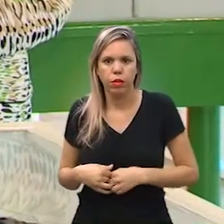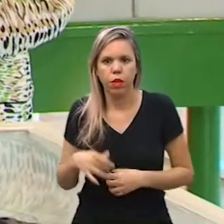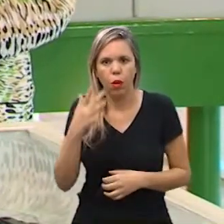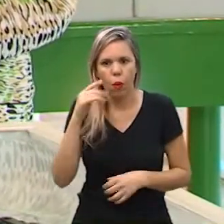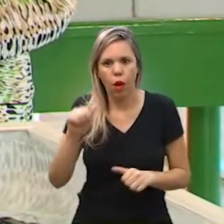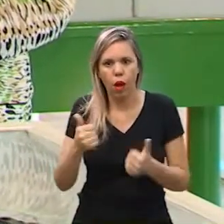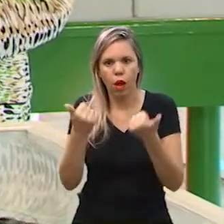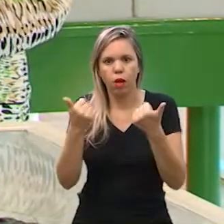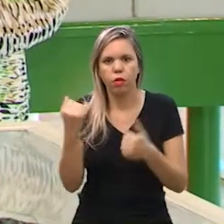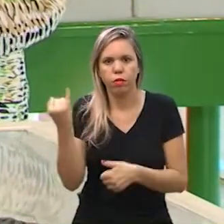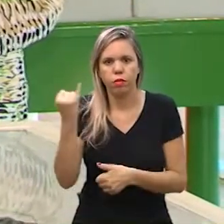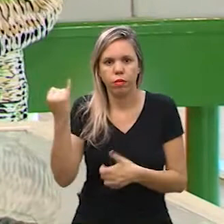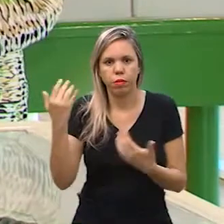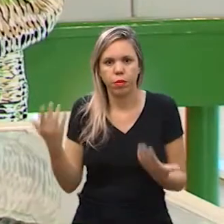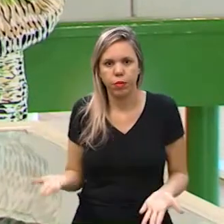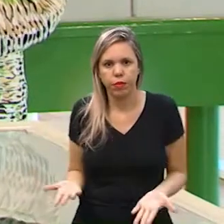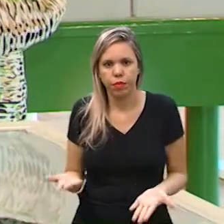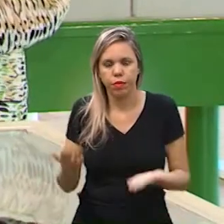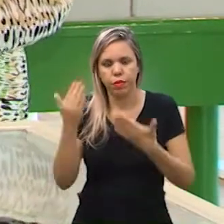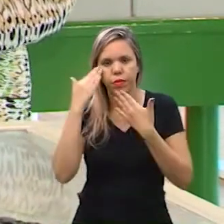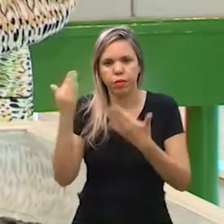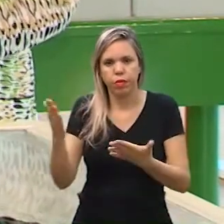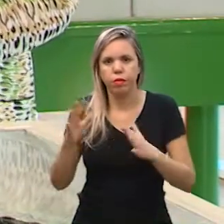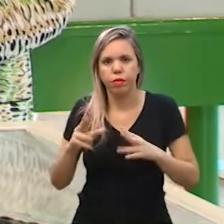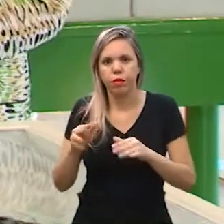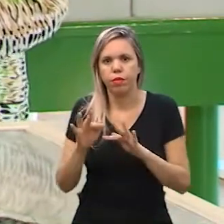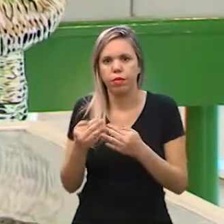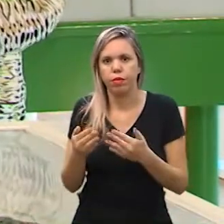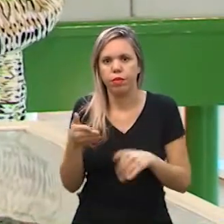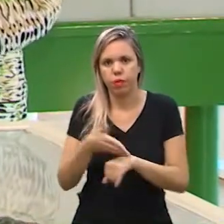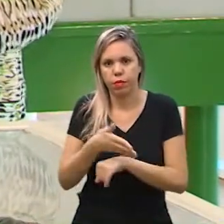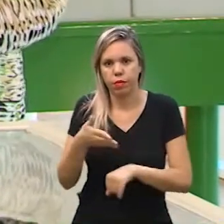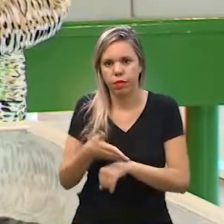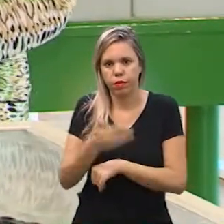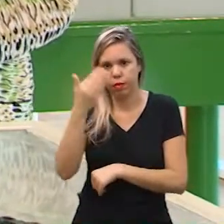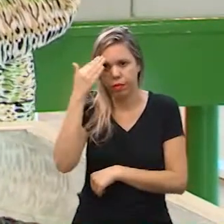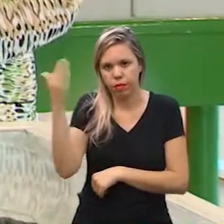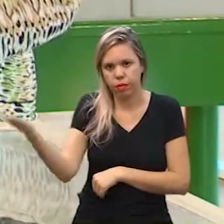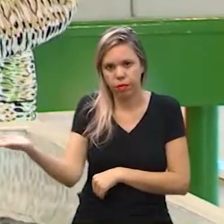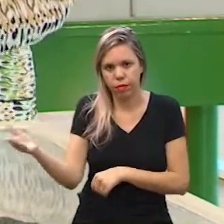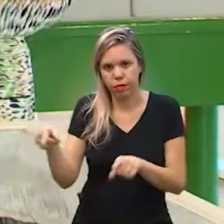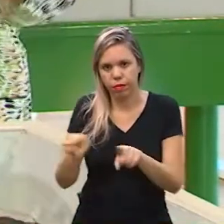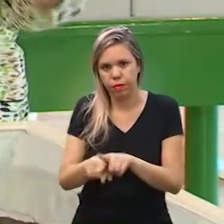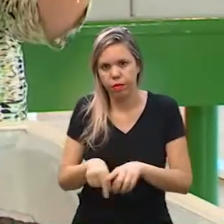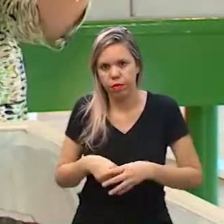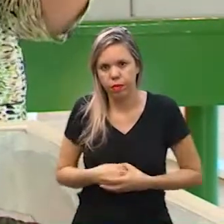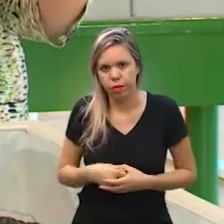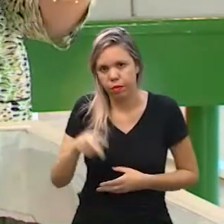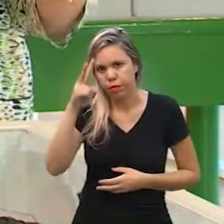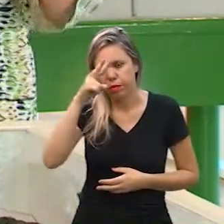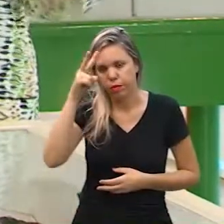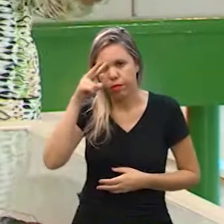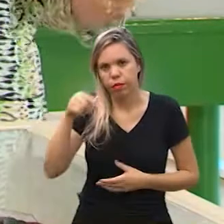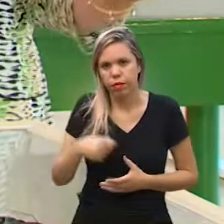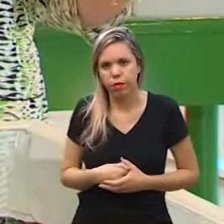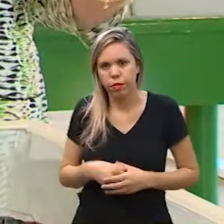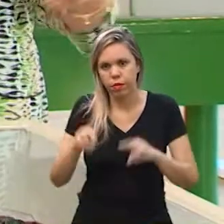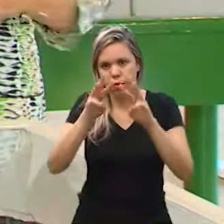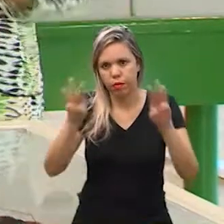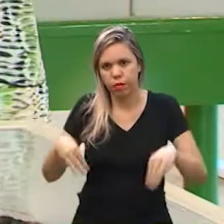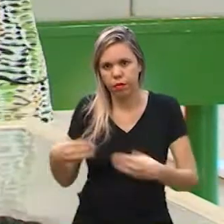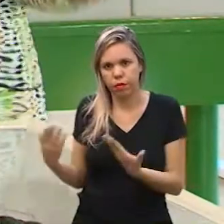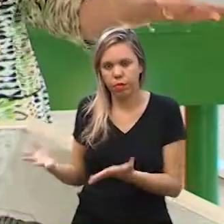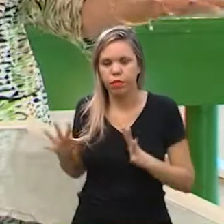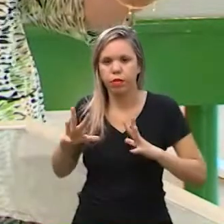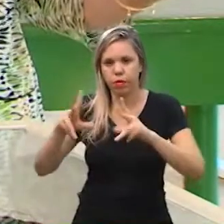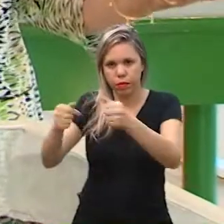que valeu, foi super importante, a gente agradece a sua participação. A gente agradece também. E lembrando que o museu